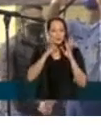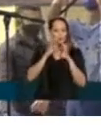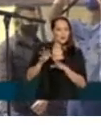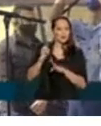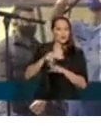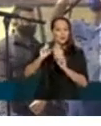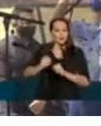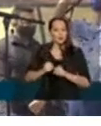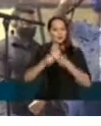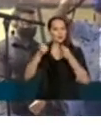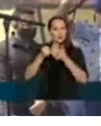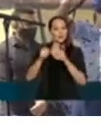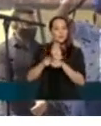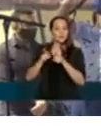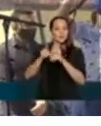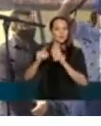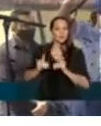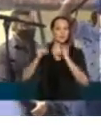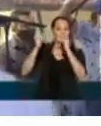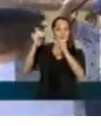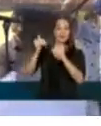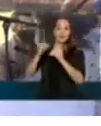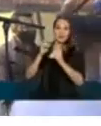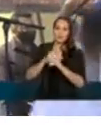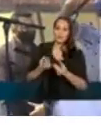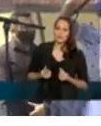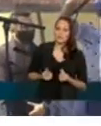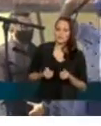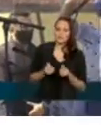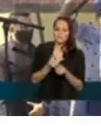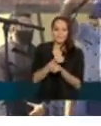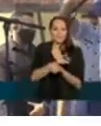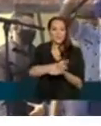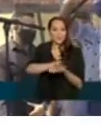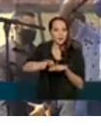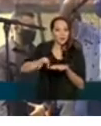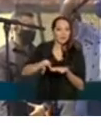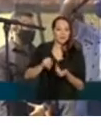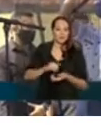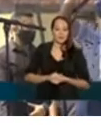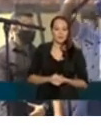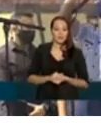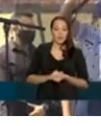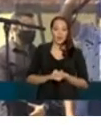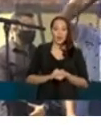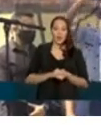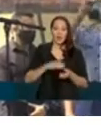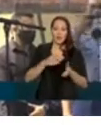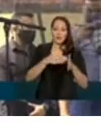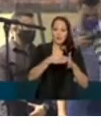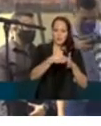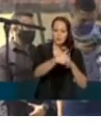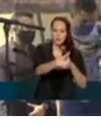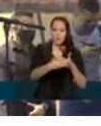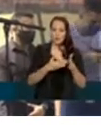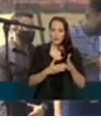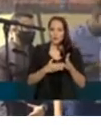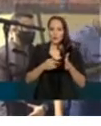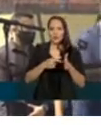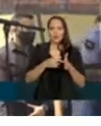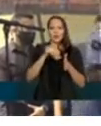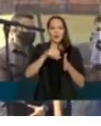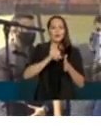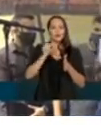defesa da soberania e de suas riquezas. Nossa fronteira sudoeste é o símbolo da